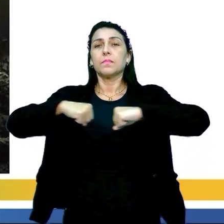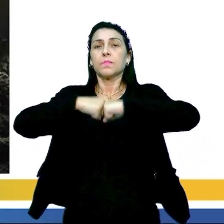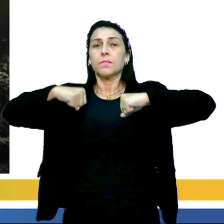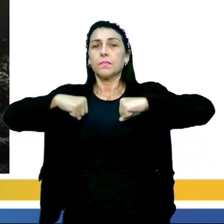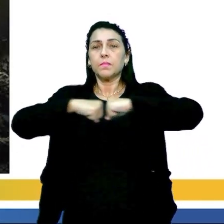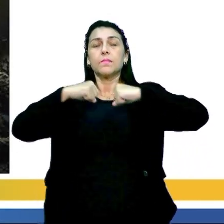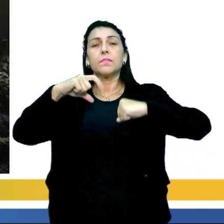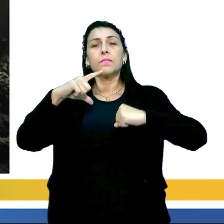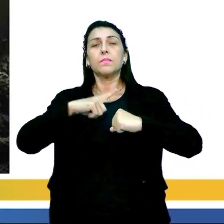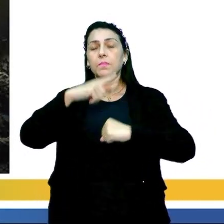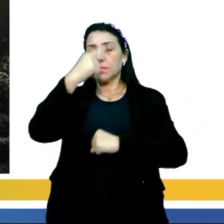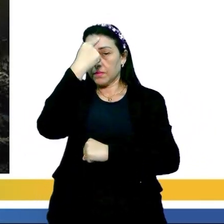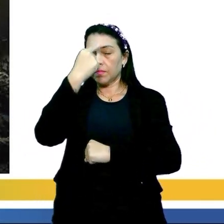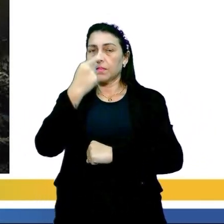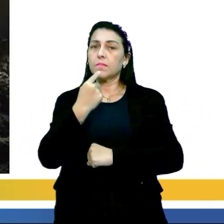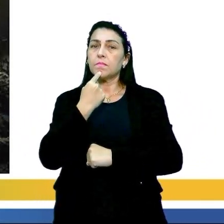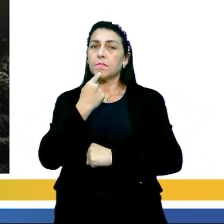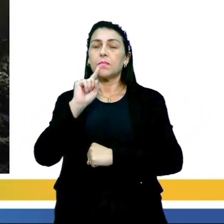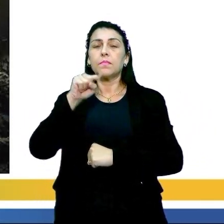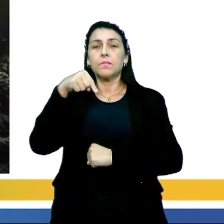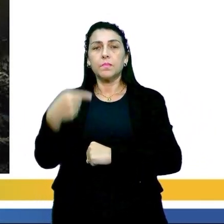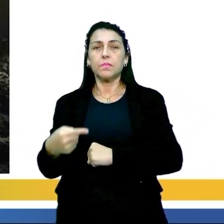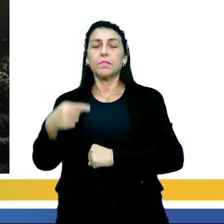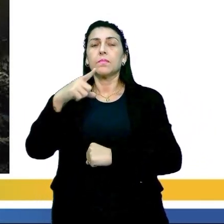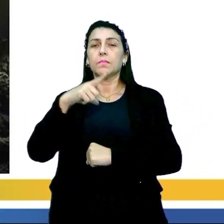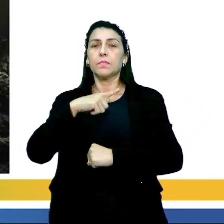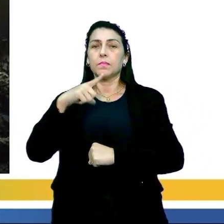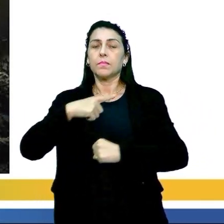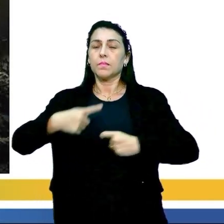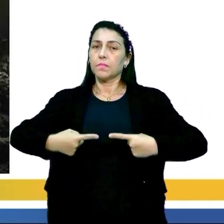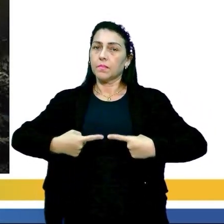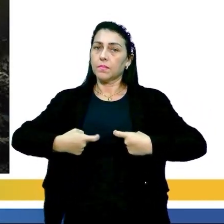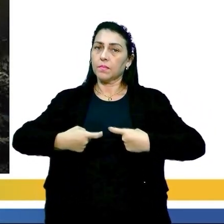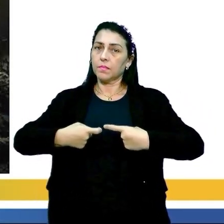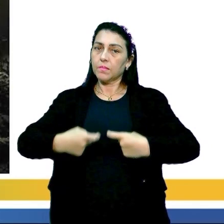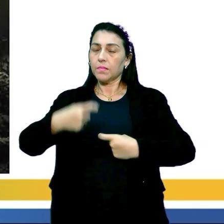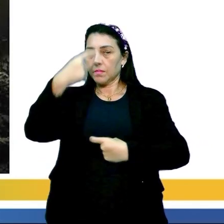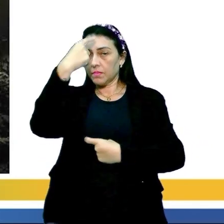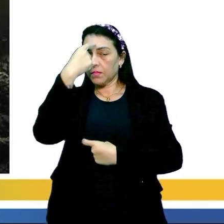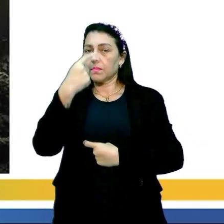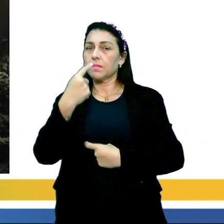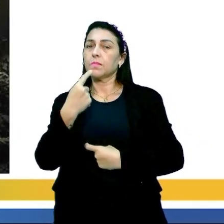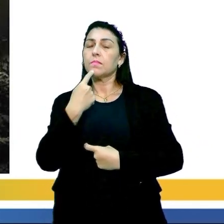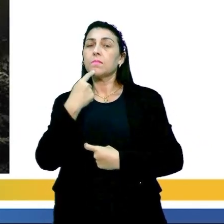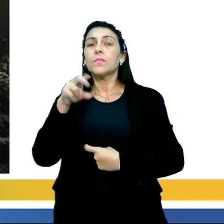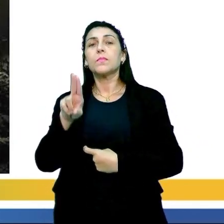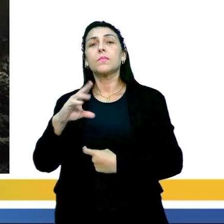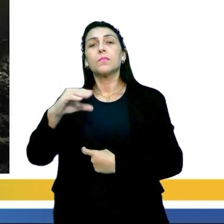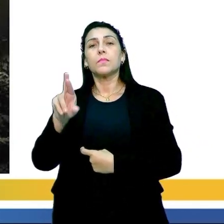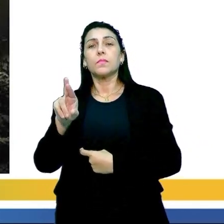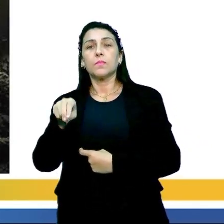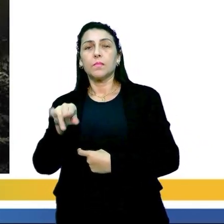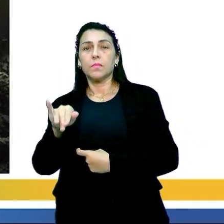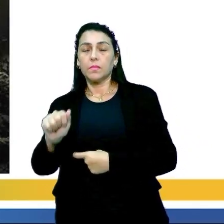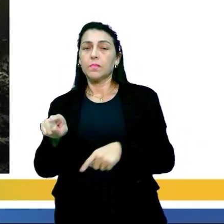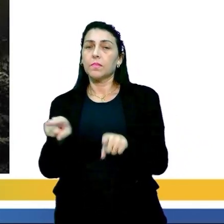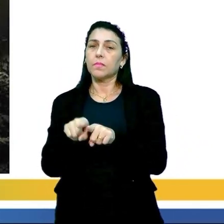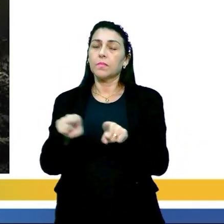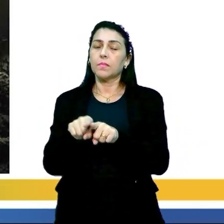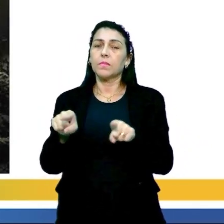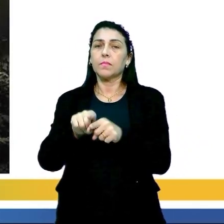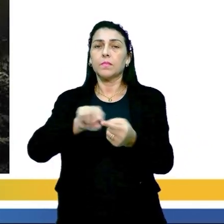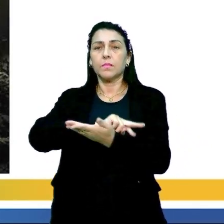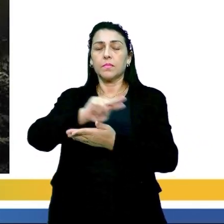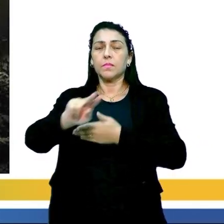aí na imagem. Logo abaixo nós temos as guerras, né? A imagem aí da guerra da Ucrânia, que também faz ali com que